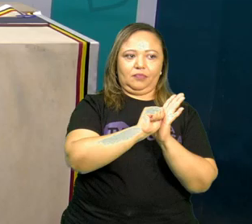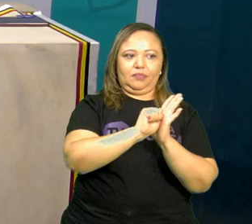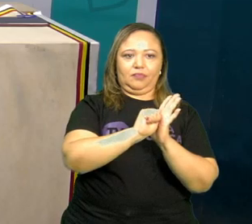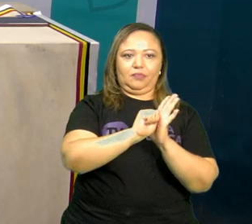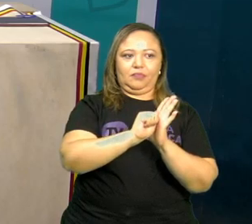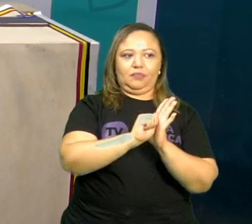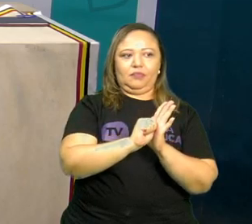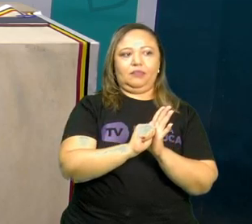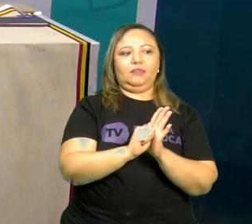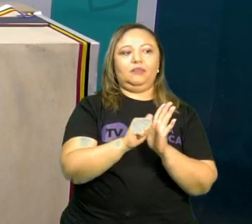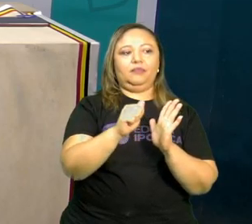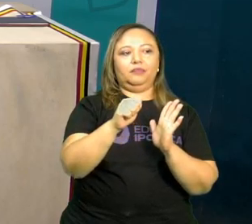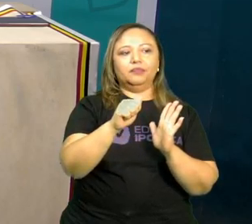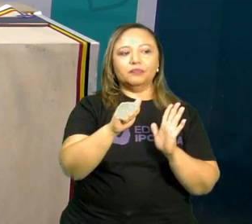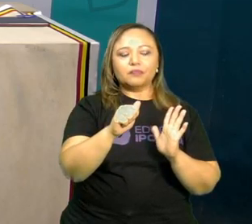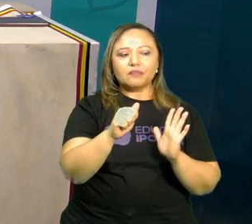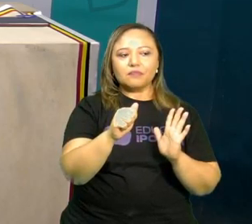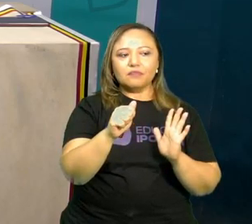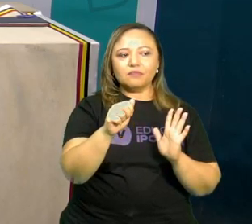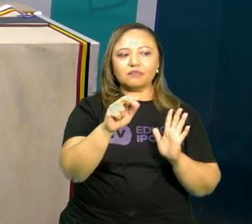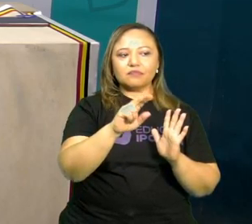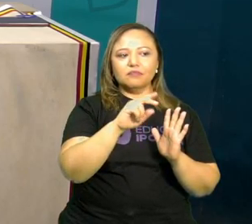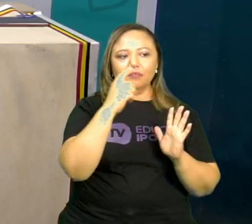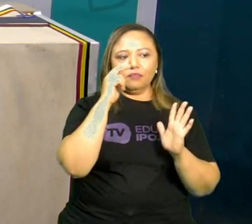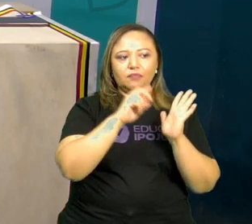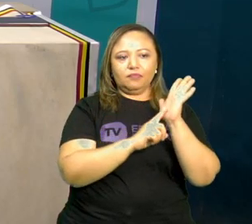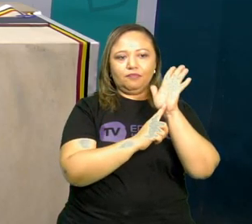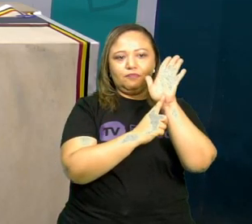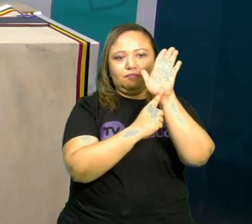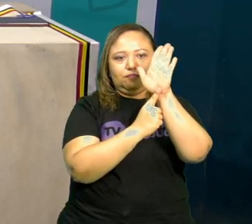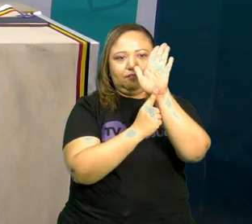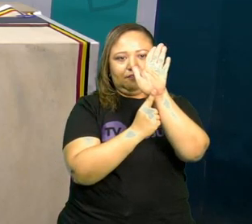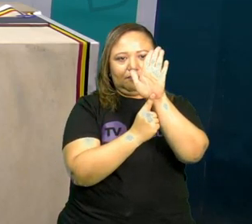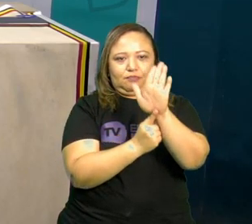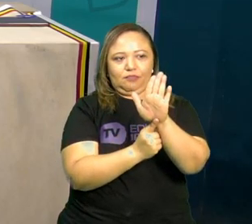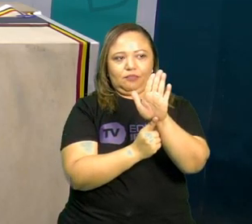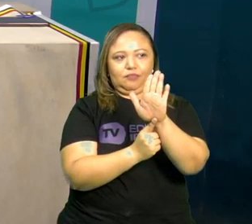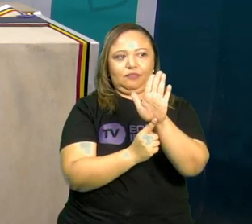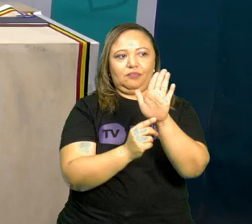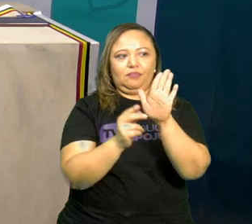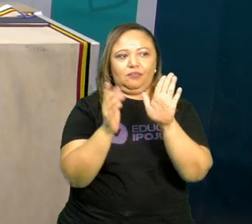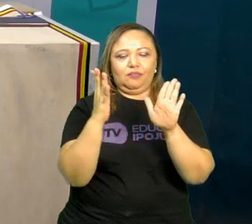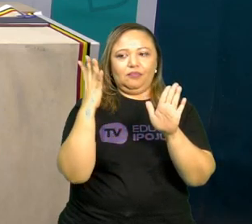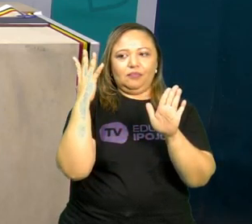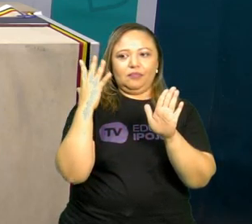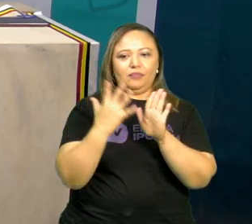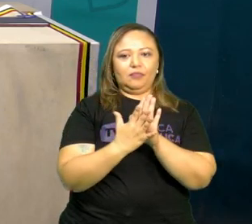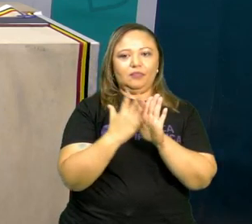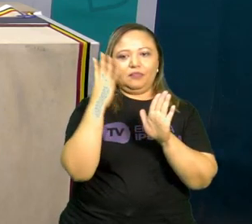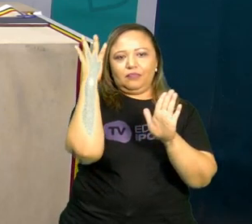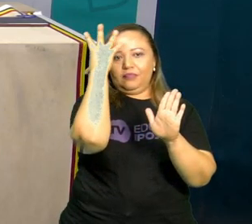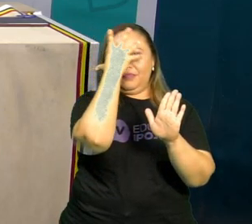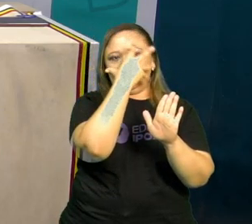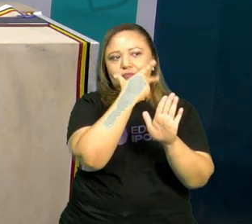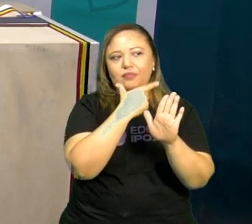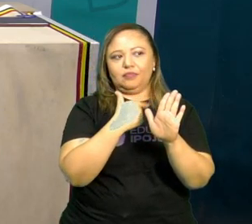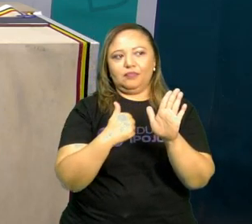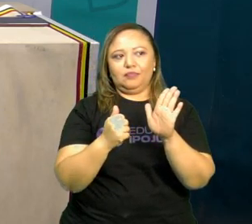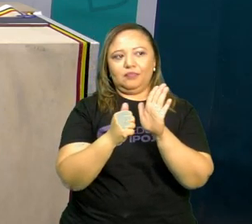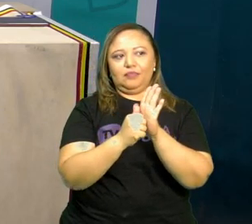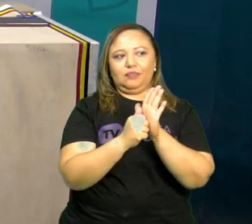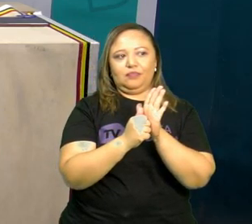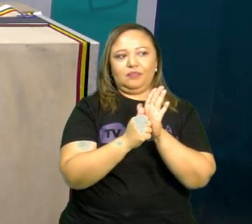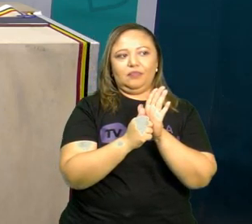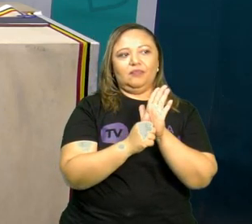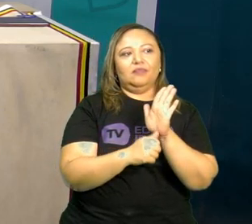e a legião sol e como ficou lindo peixinho de Tia Ilma a